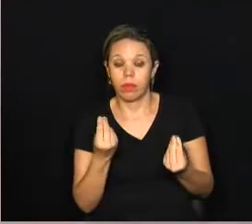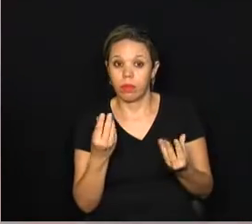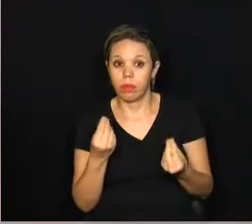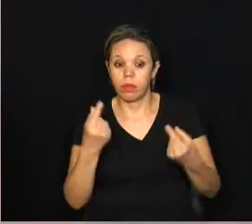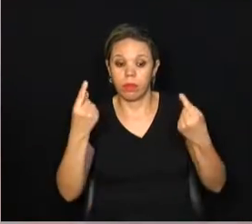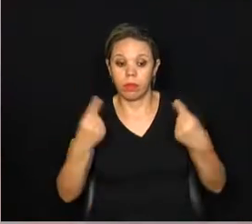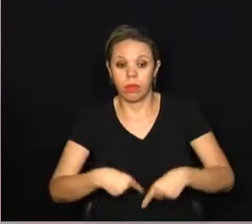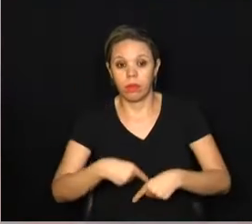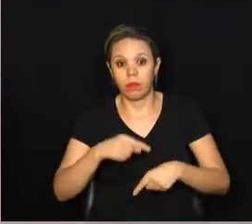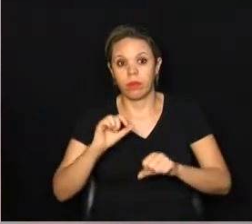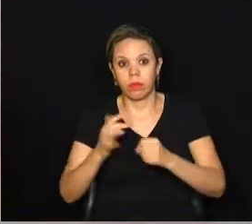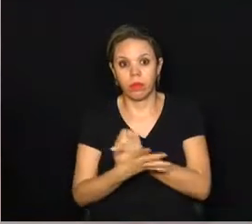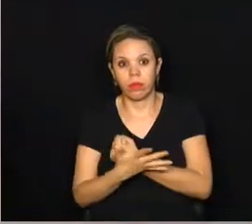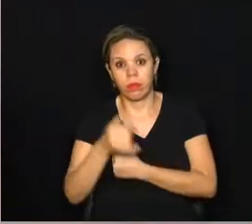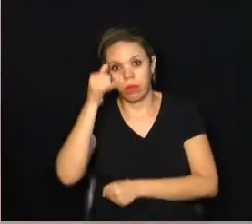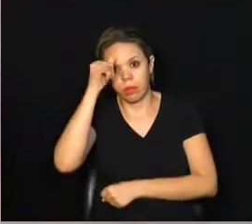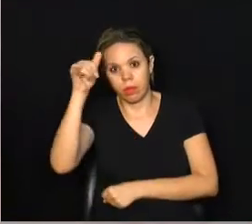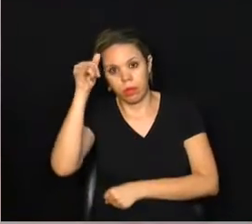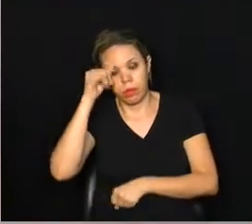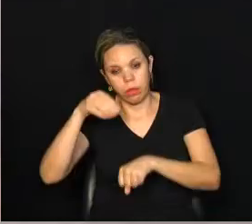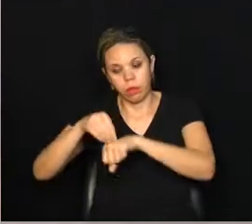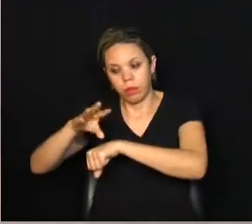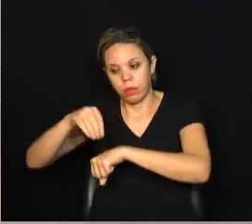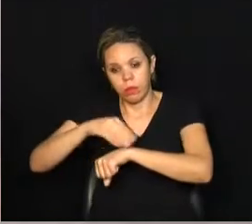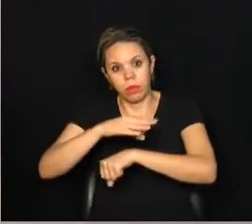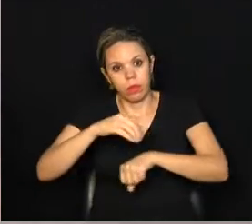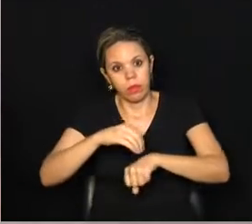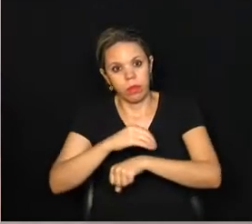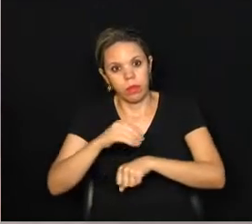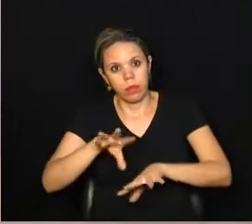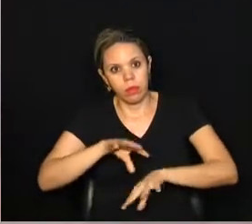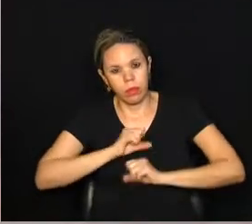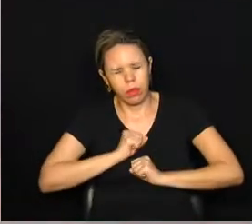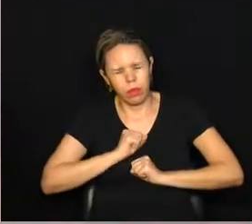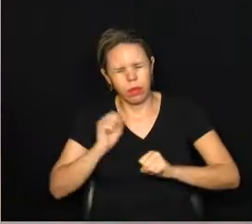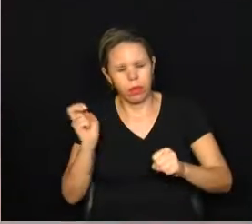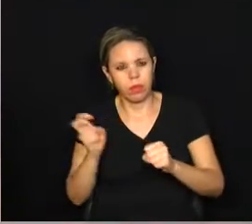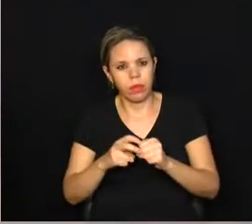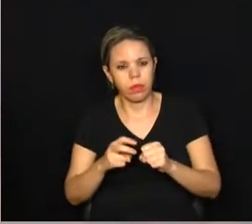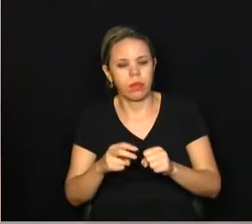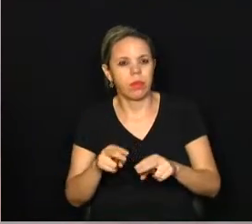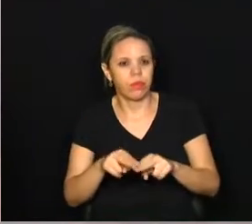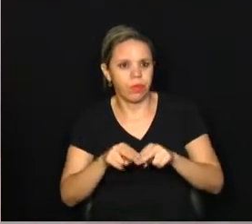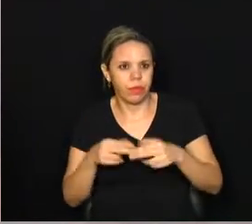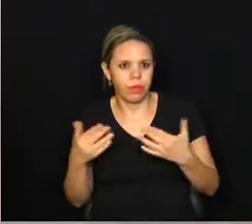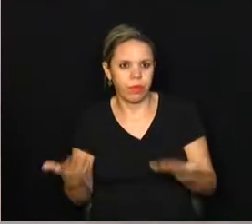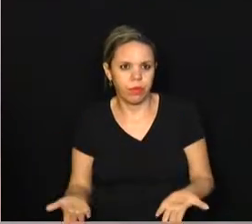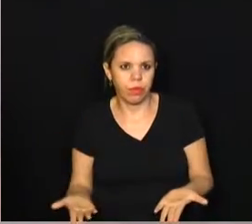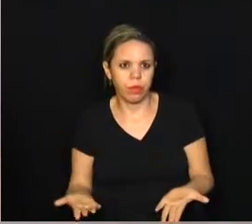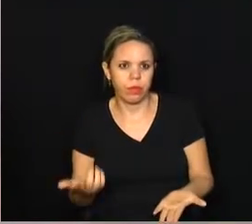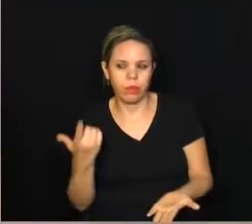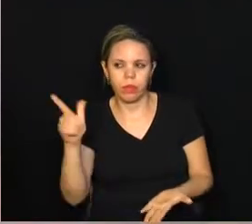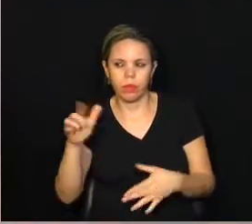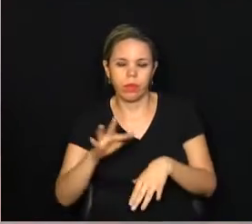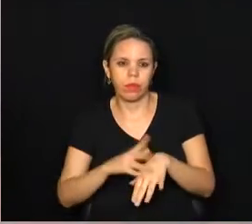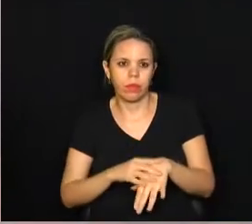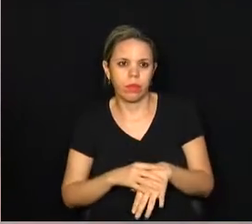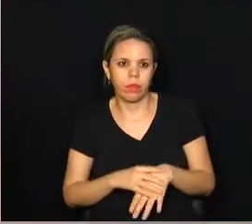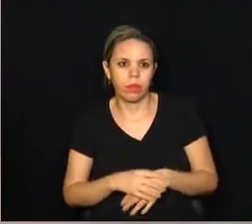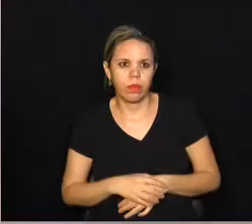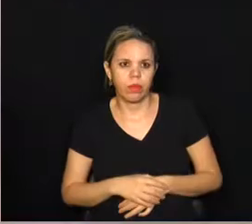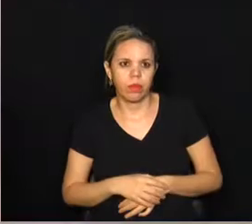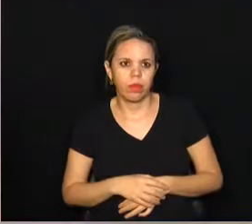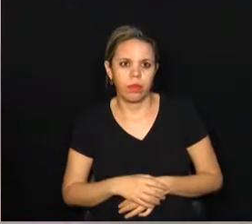contra o coronavírus, evitar a transmissão e a contaminação pelo vírus, justamente porque outras doenças